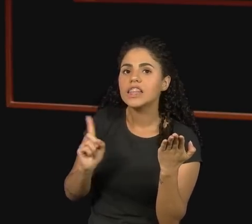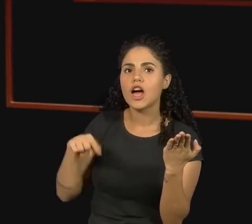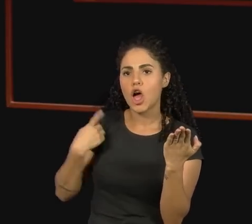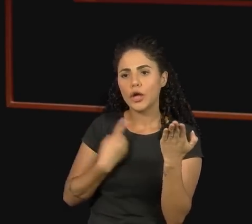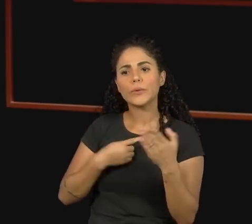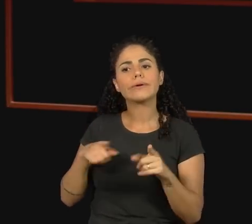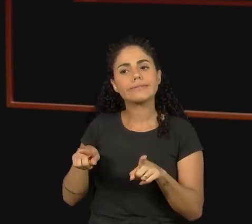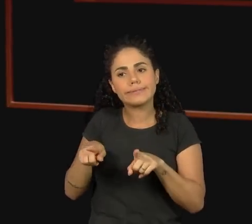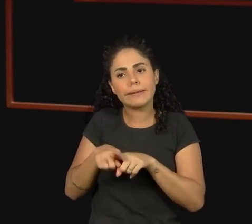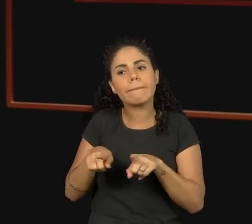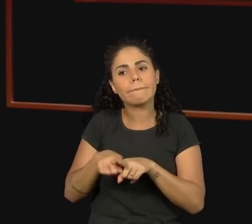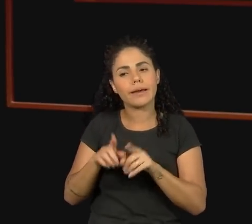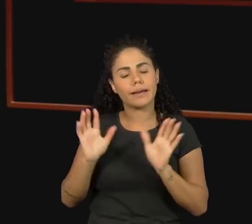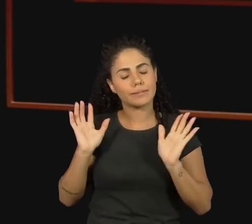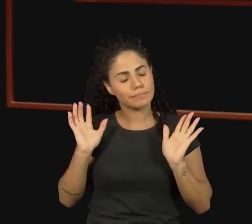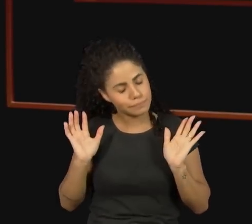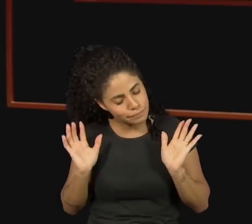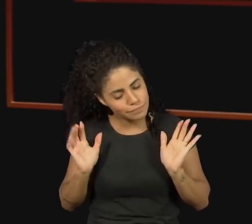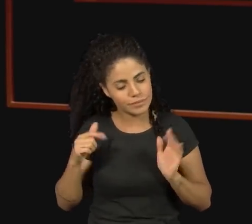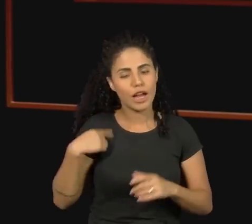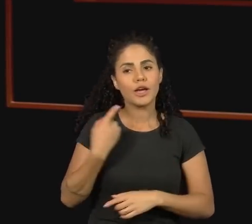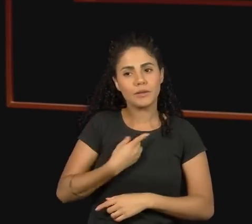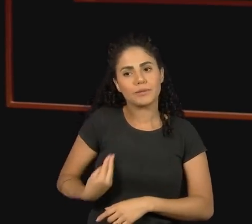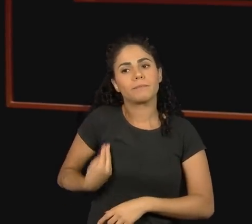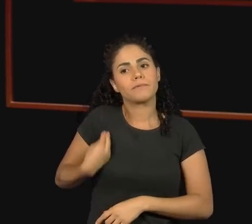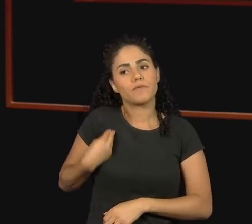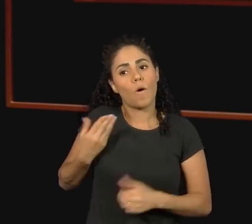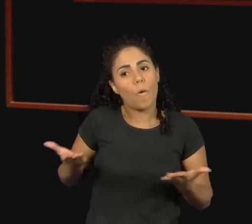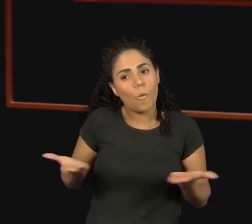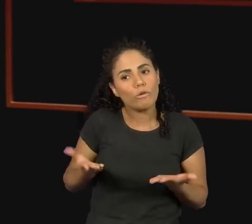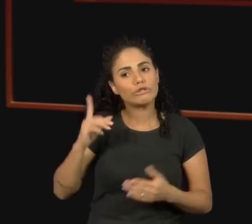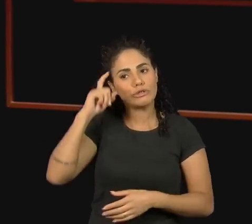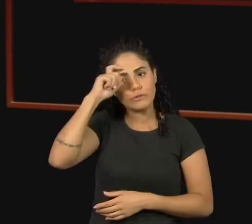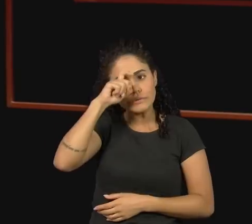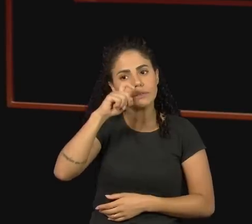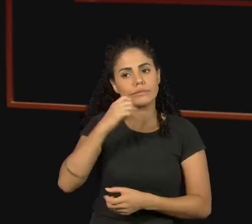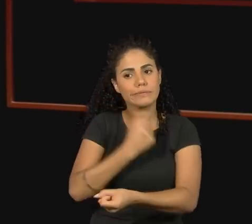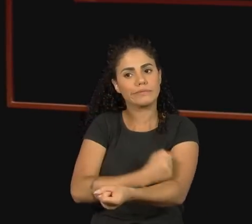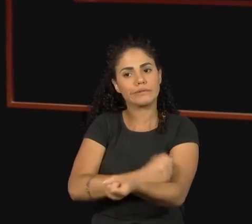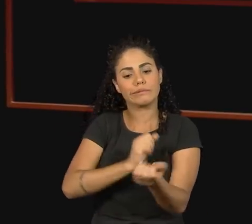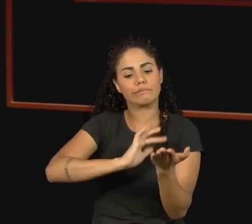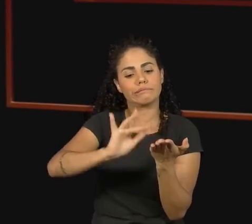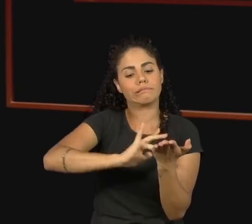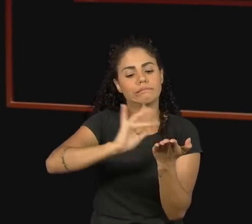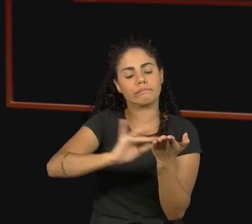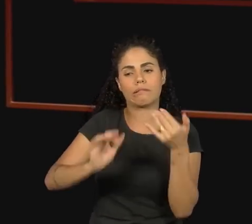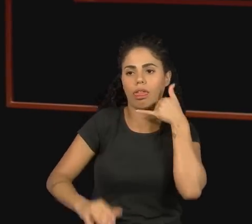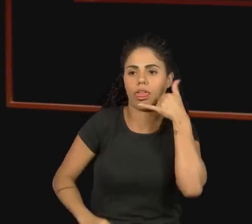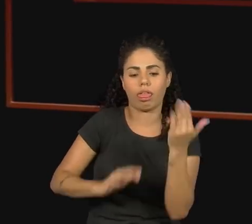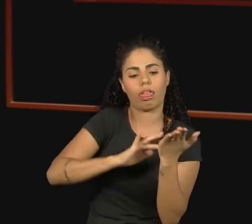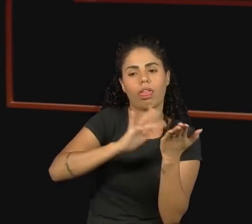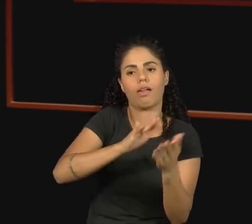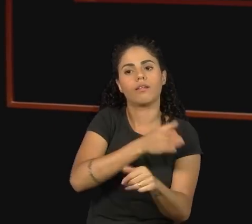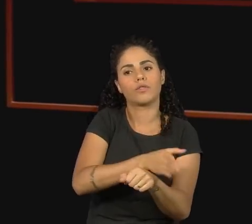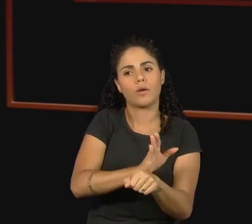estamos nessa onda, né? Não adianta, estamos vivendo isso. E aí vem essa questão, mas